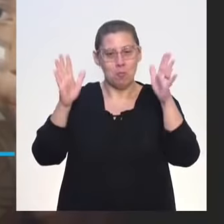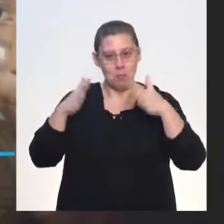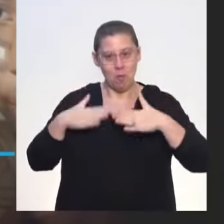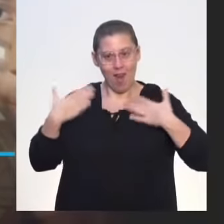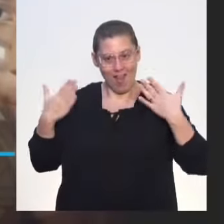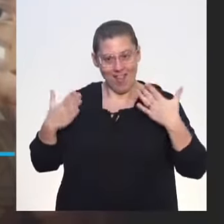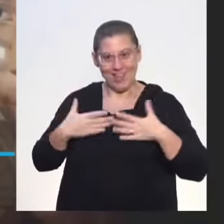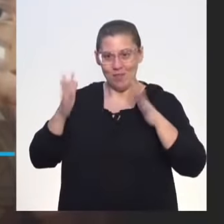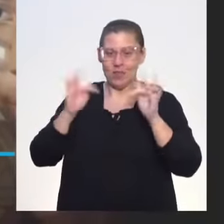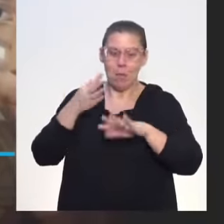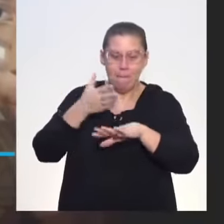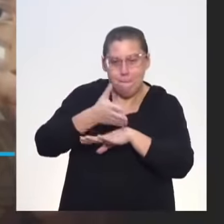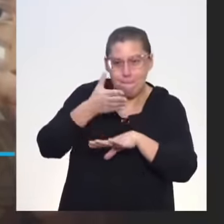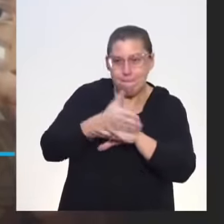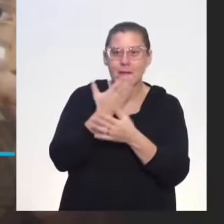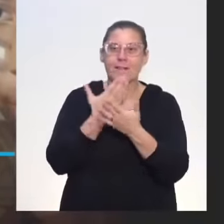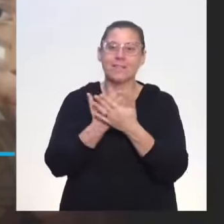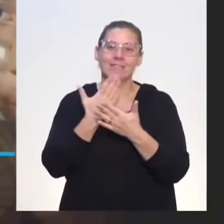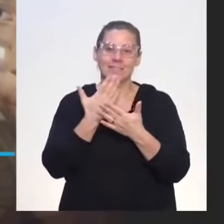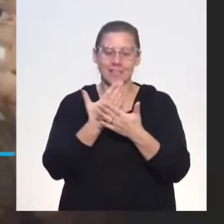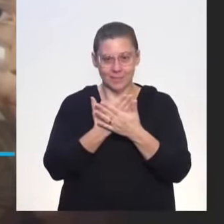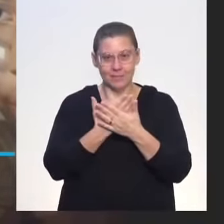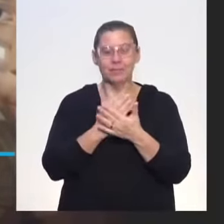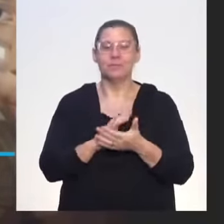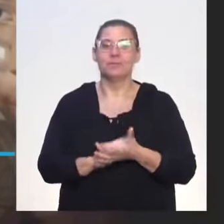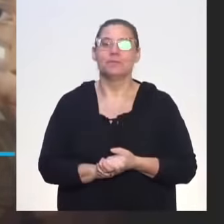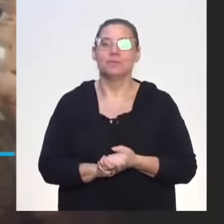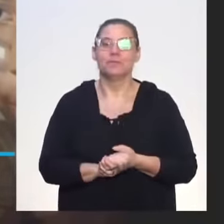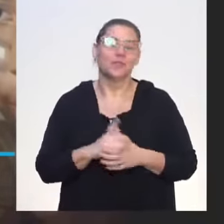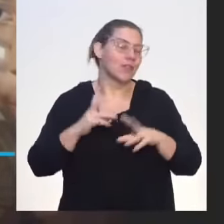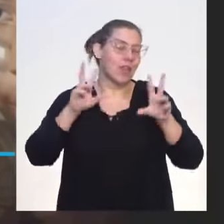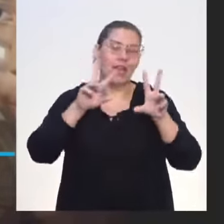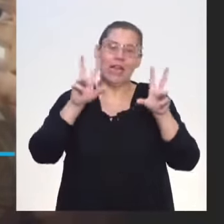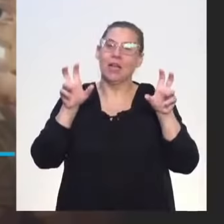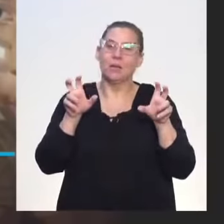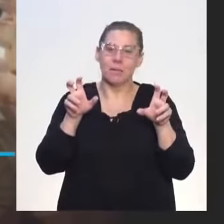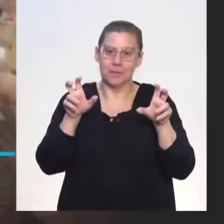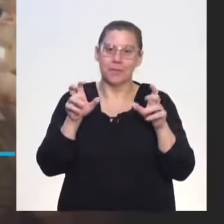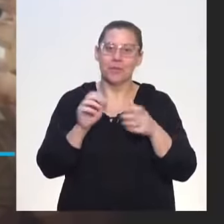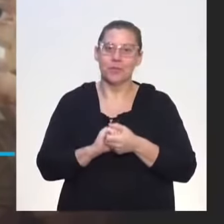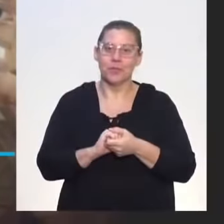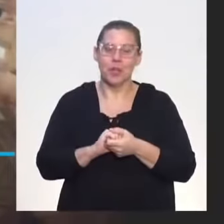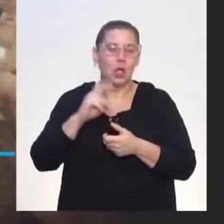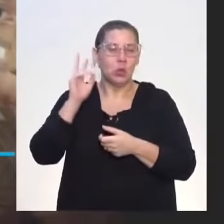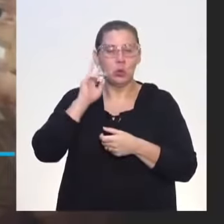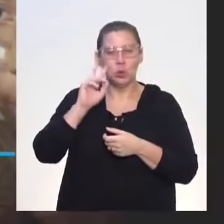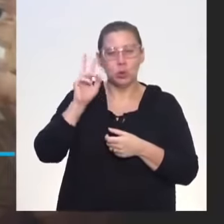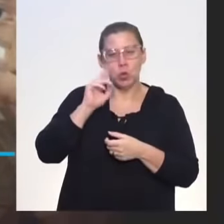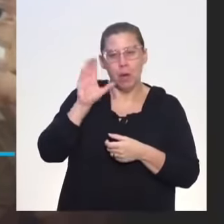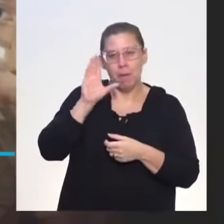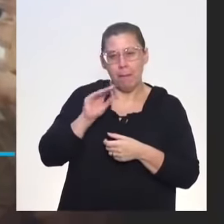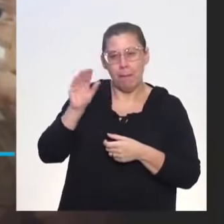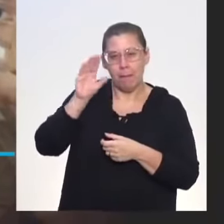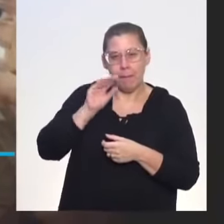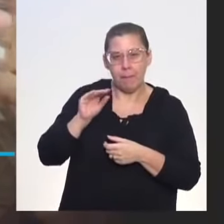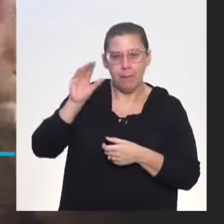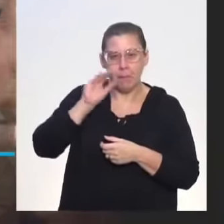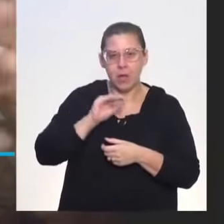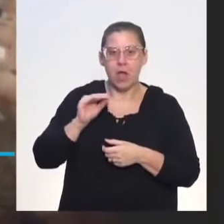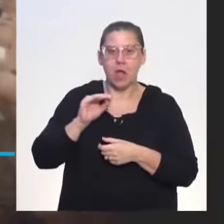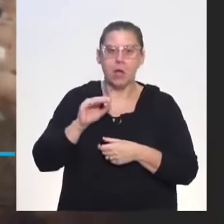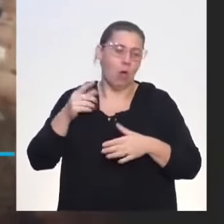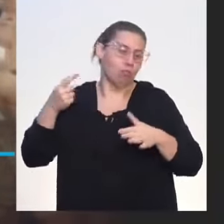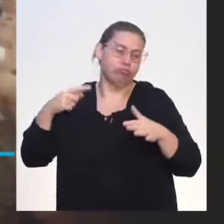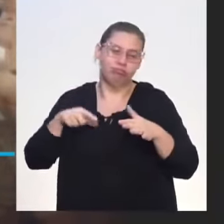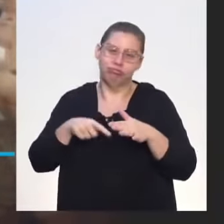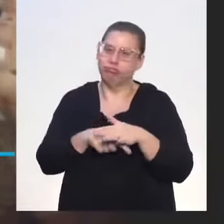aqui participando dessa aula. É claro que esse tema, né, das histórias orais, ela é um tema